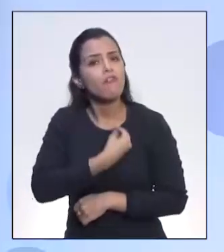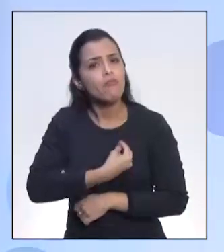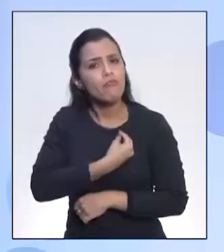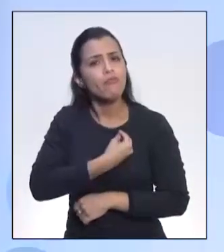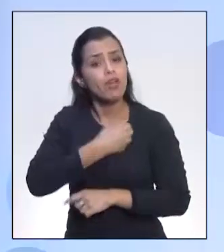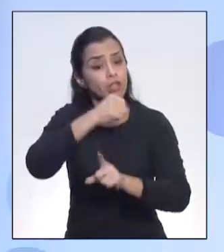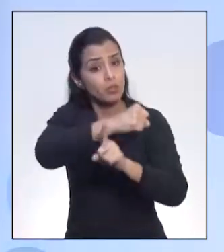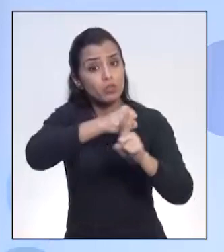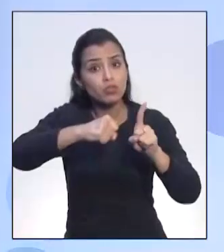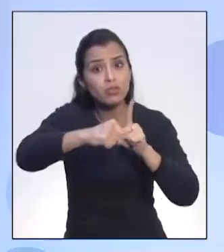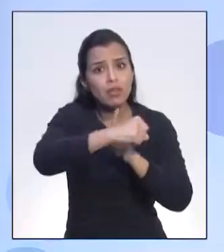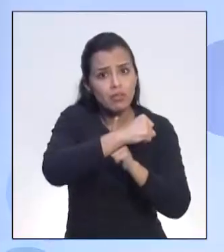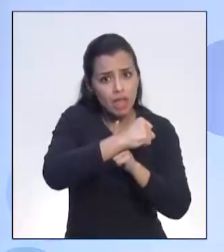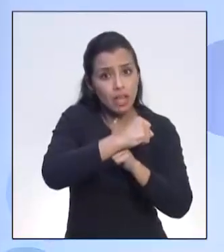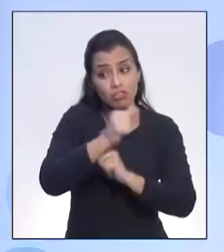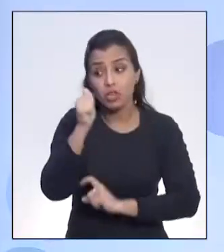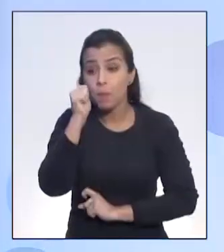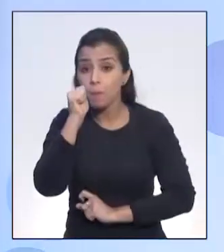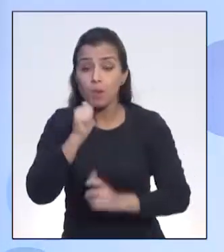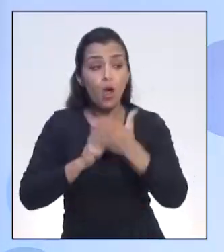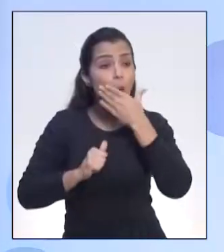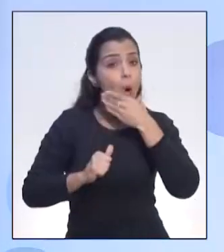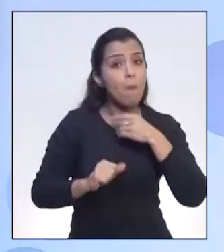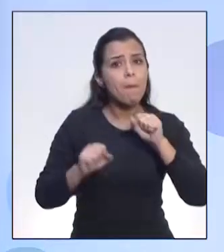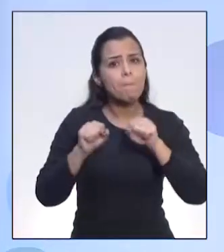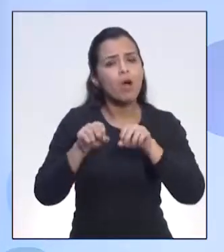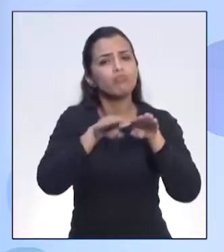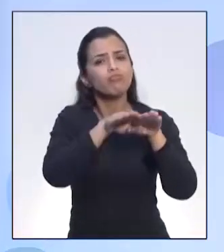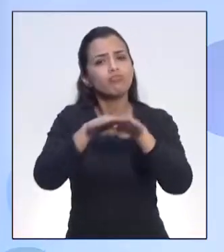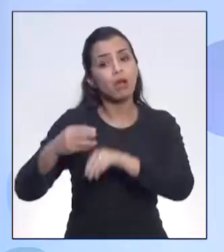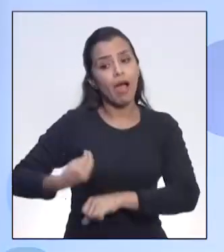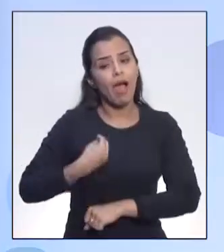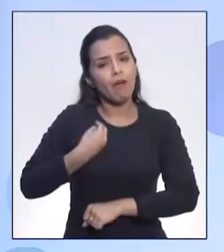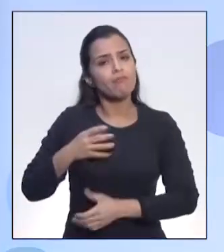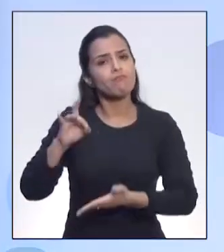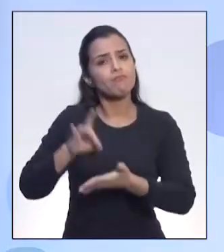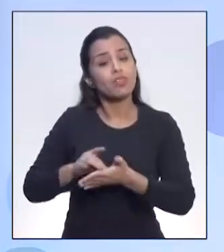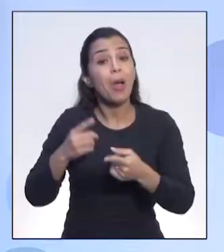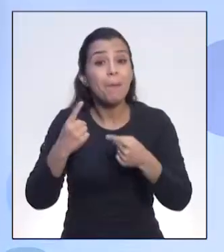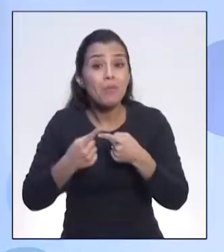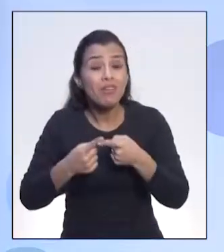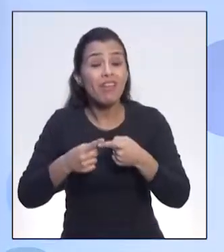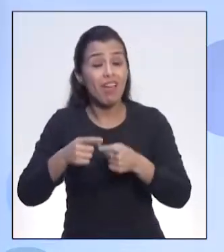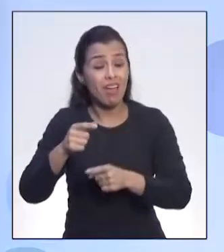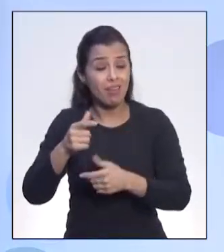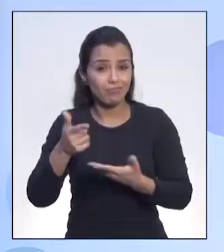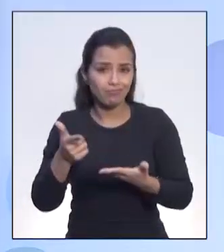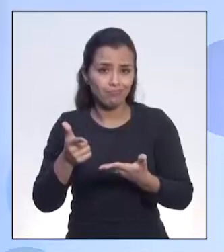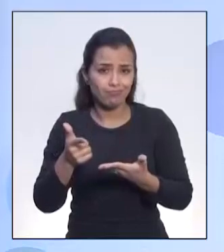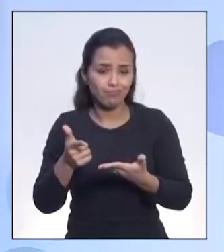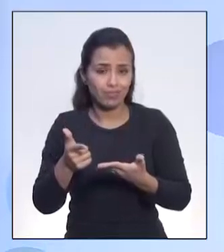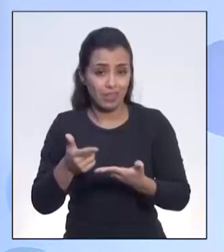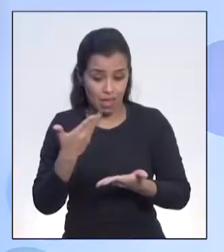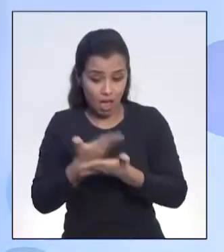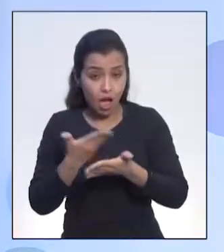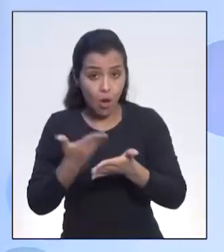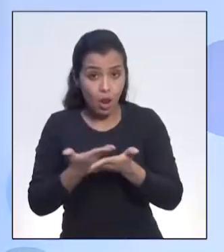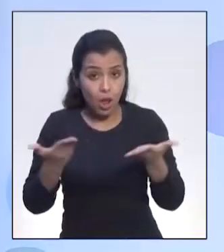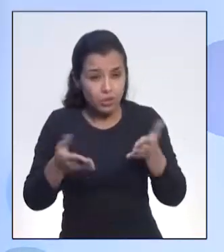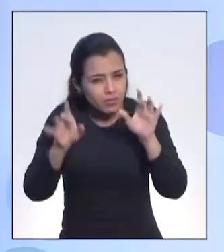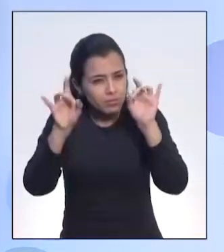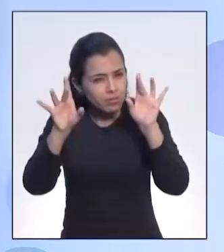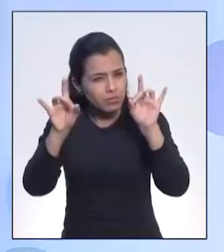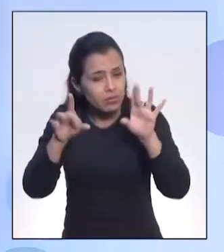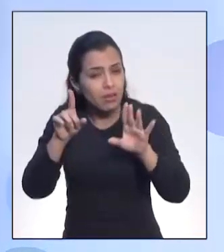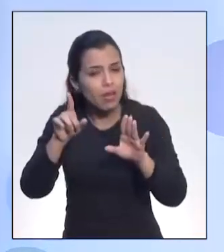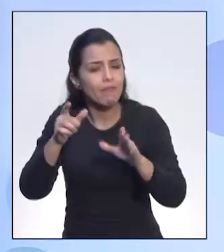que ambos, homens e mulheres, possamos ter a nossa vida garantida. Porque, no final das contas, essa aula,